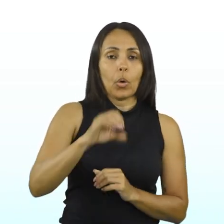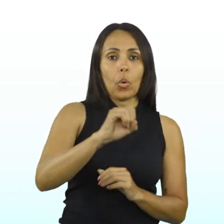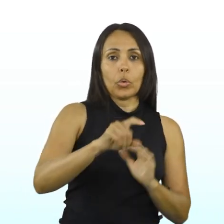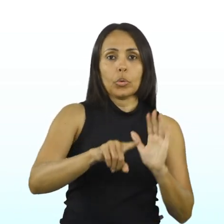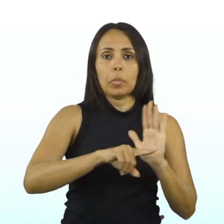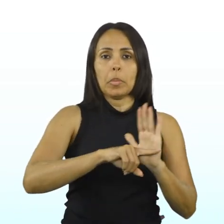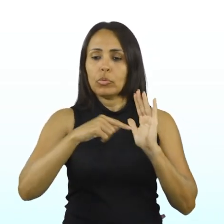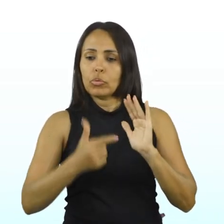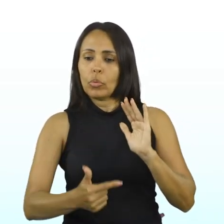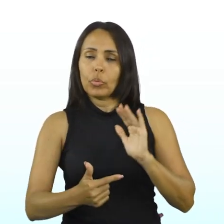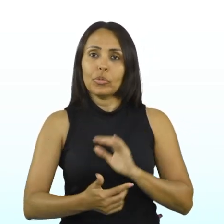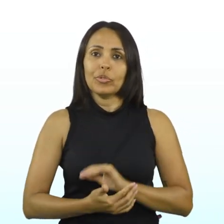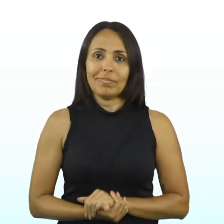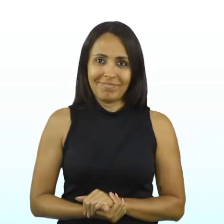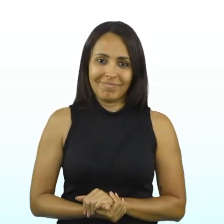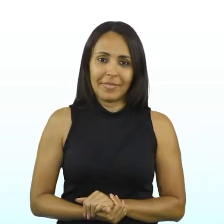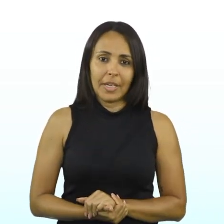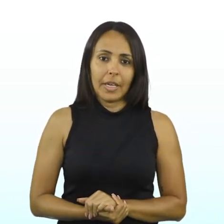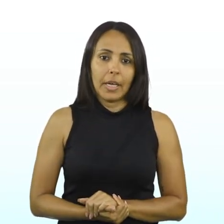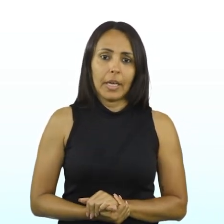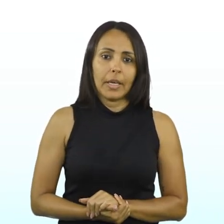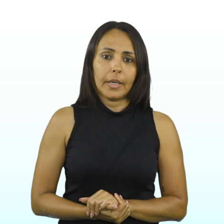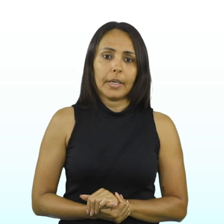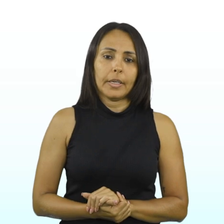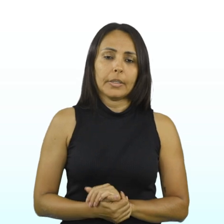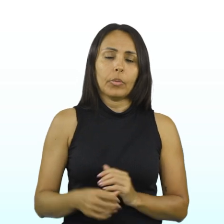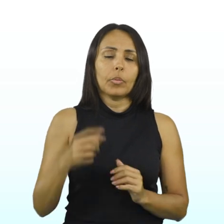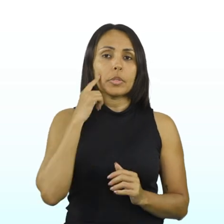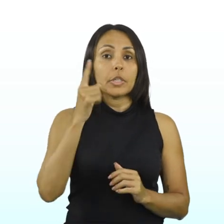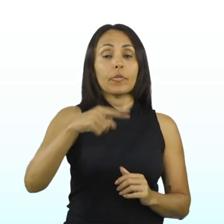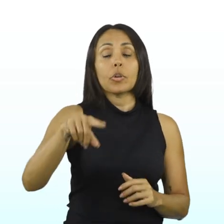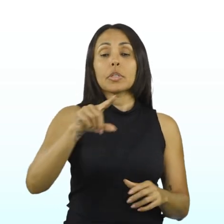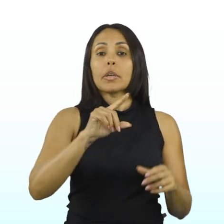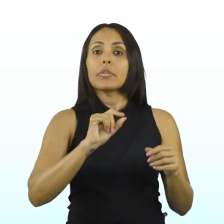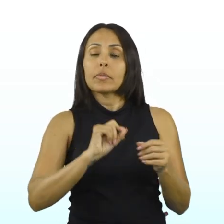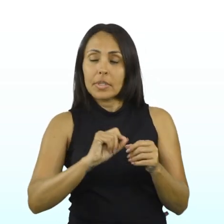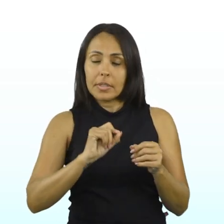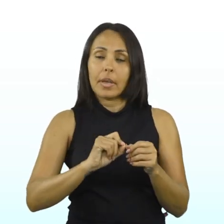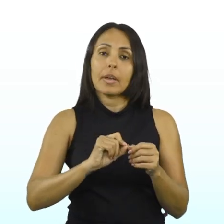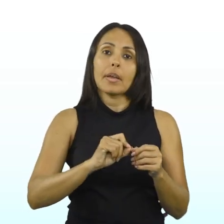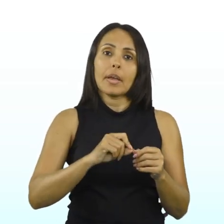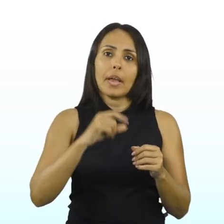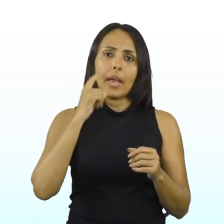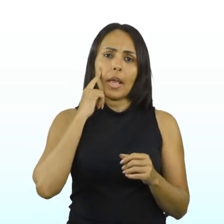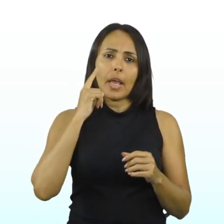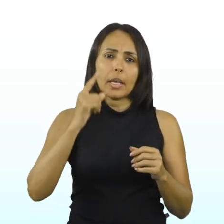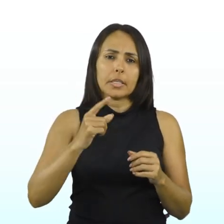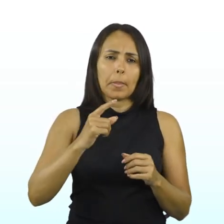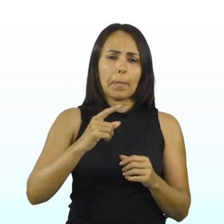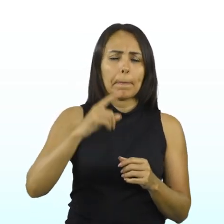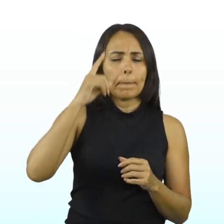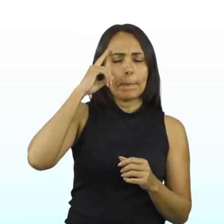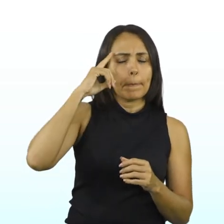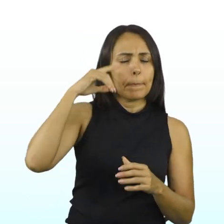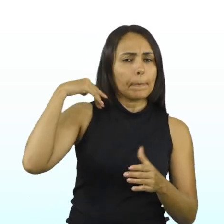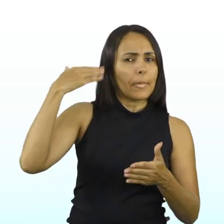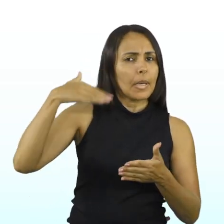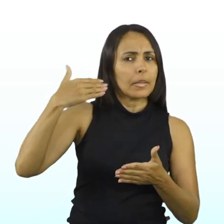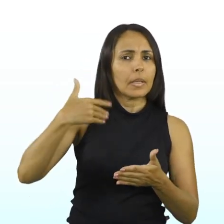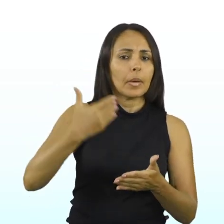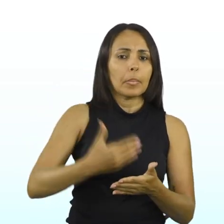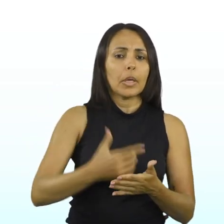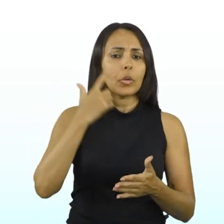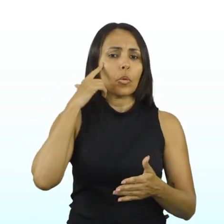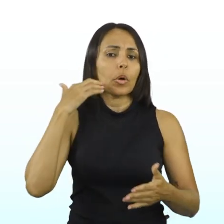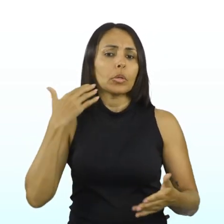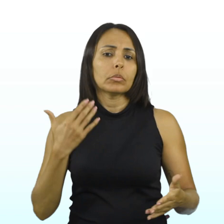metros será menos 2, ou seja, no caso 4. Então, se você fizer essa retrospectiva, você vai ver que